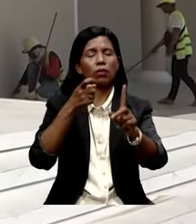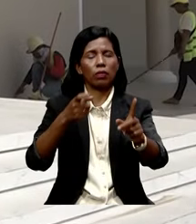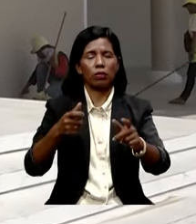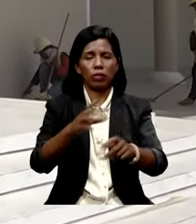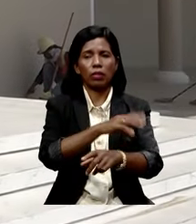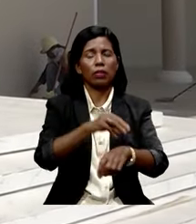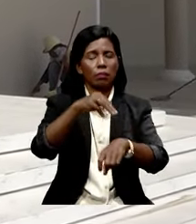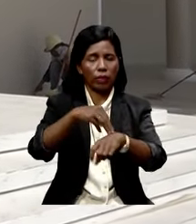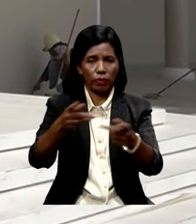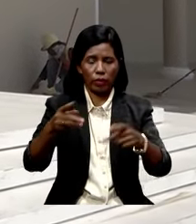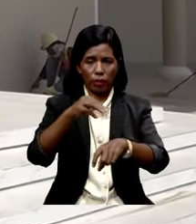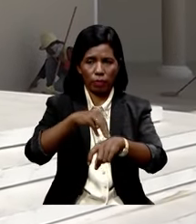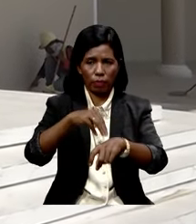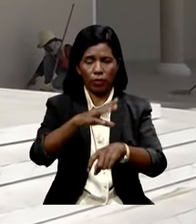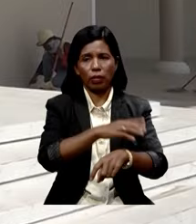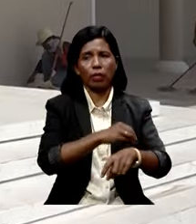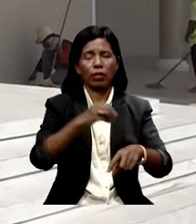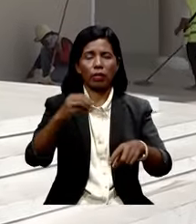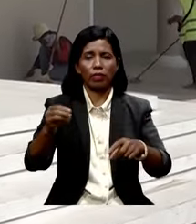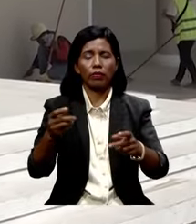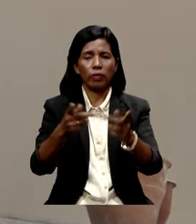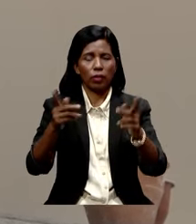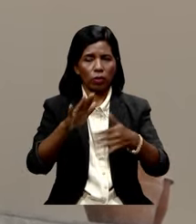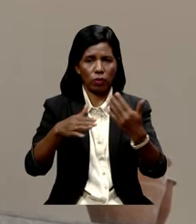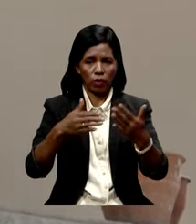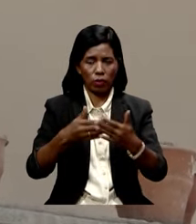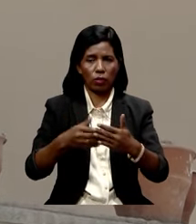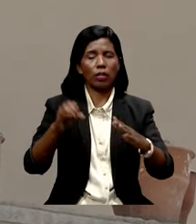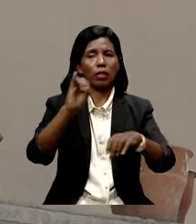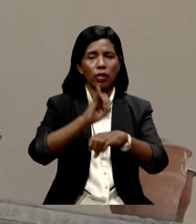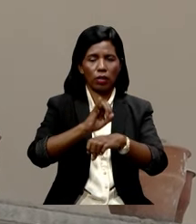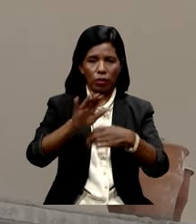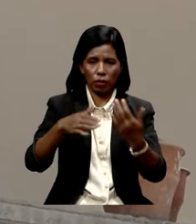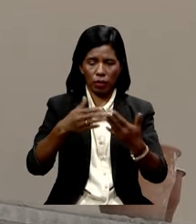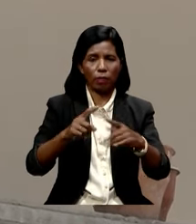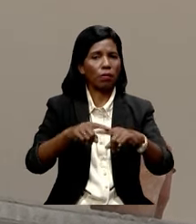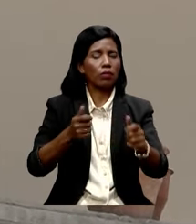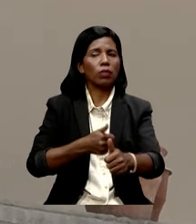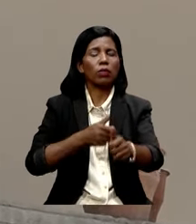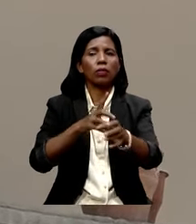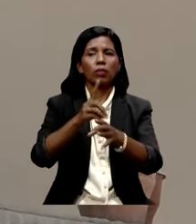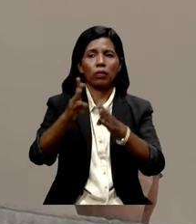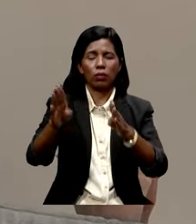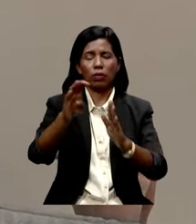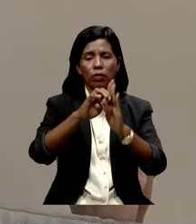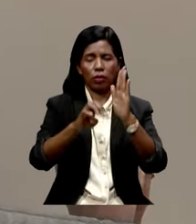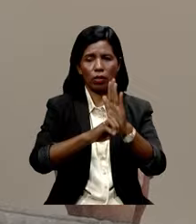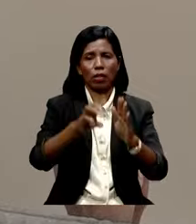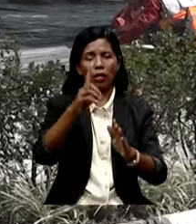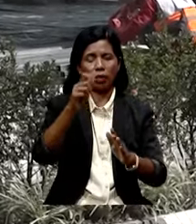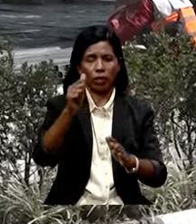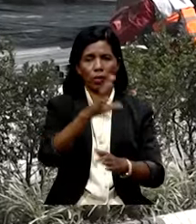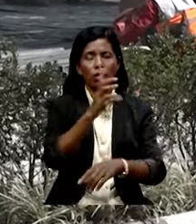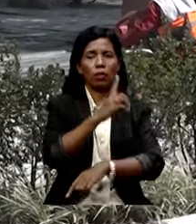altar, Praça Vaticano, sacristia no capelinha ba Igreja local, mai be tuir diretor executivo ADN,